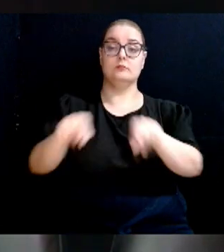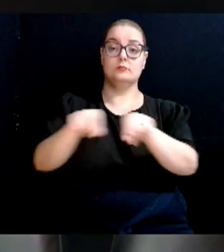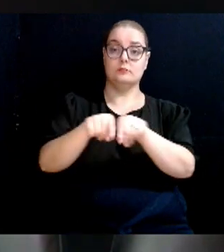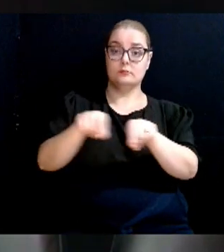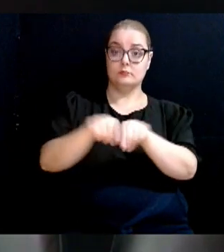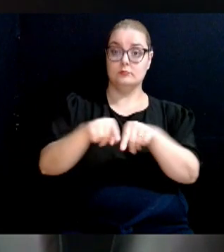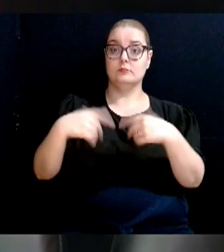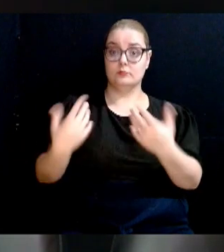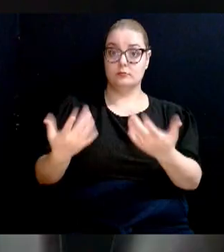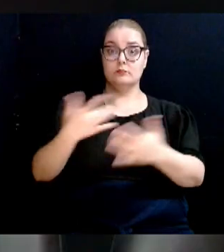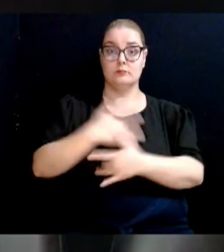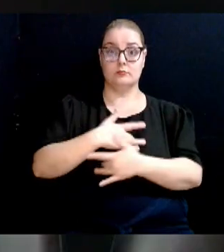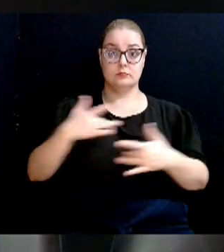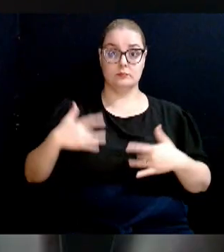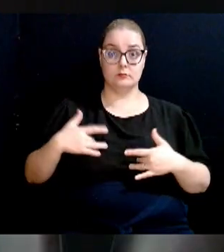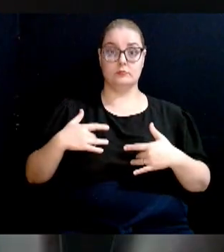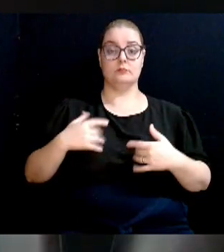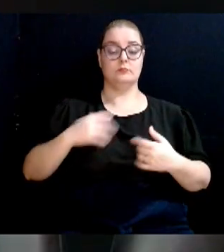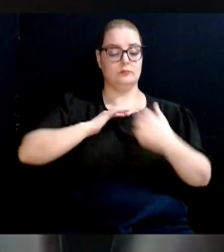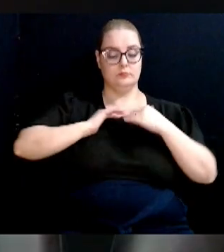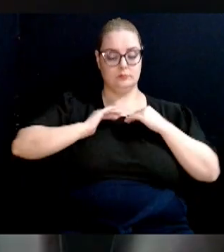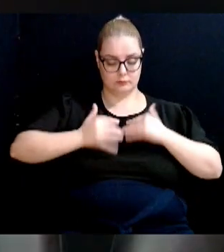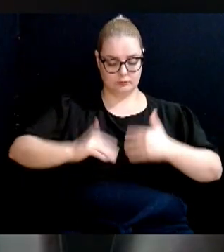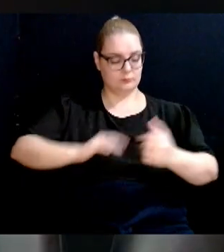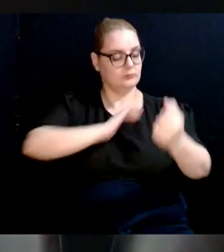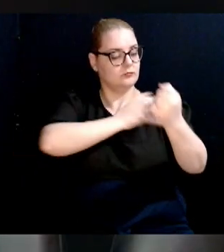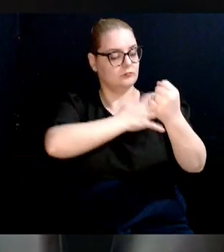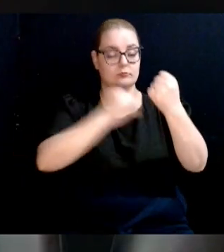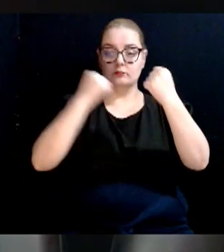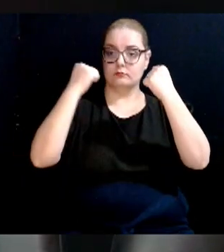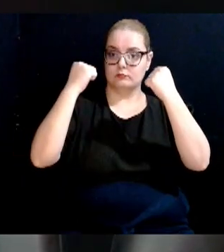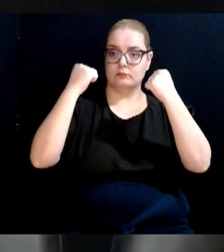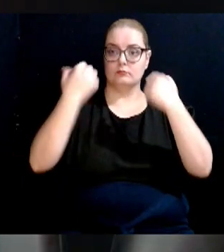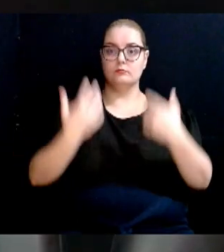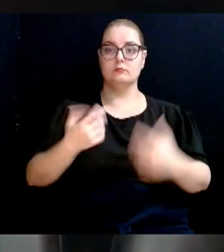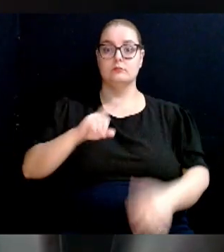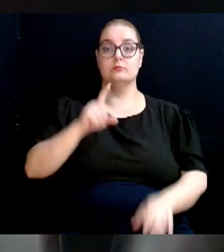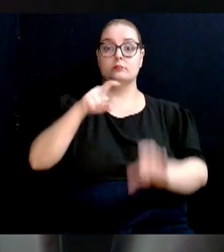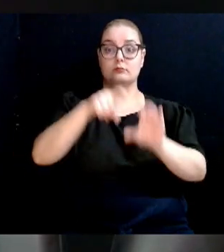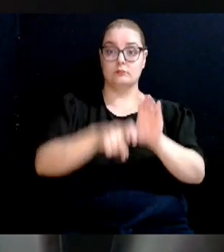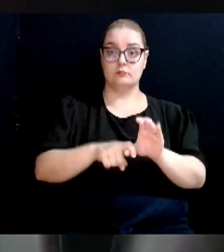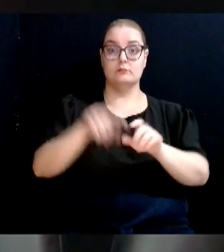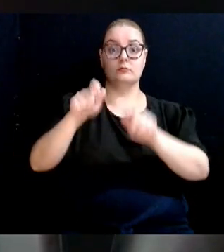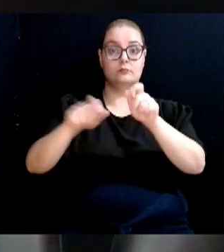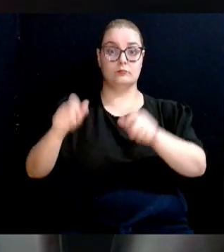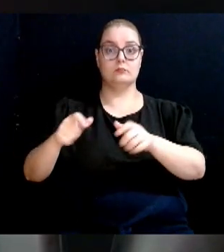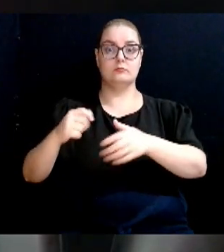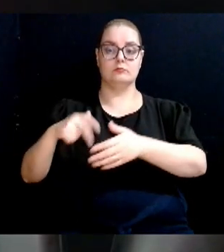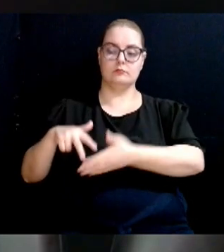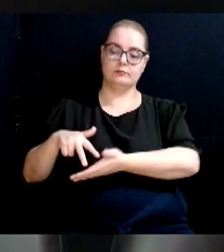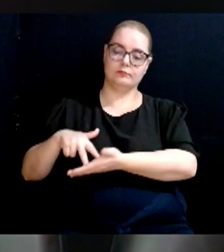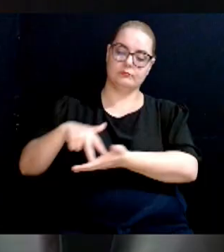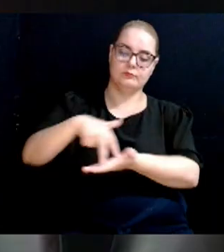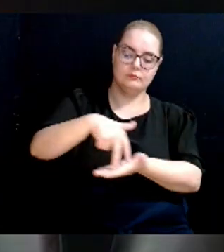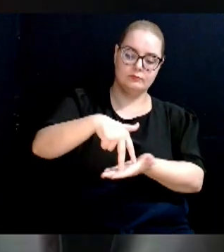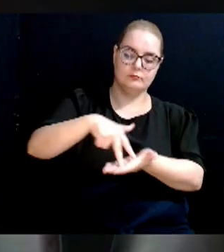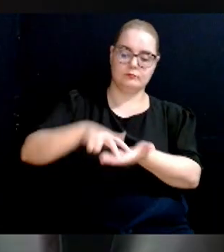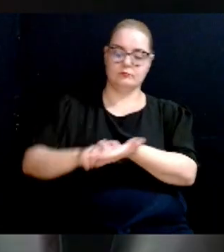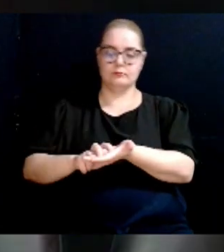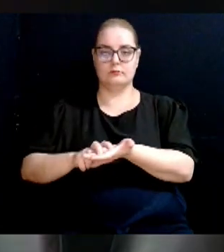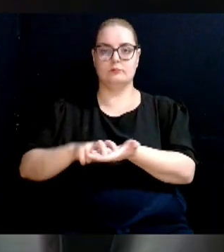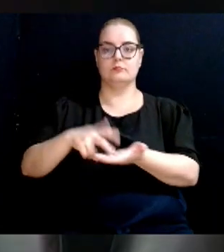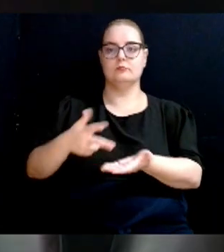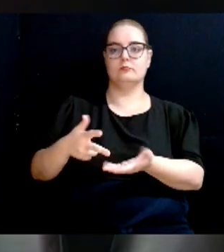saúde dos nossos músculos, para que a gente não dependa das pessoas para para sentar, para caminhar,